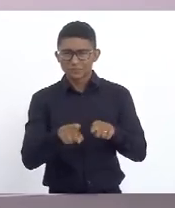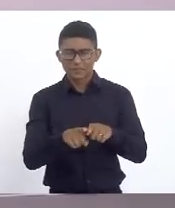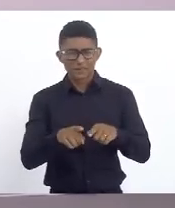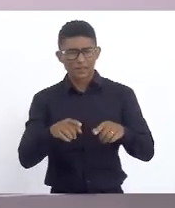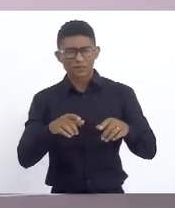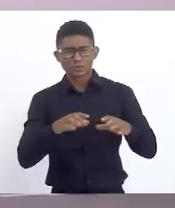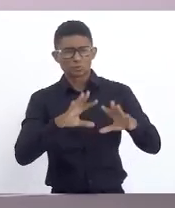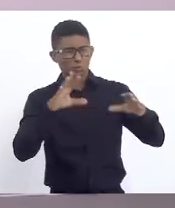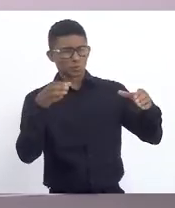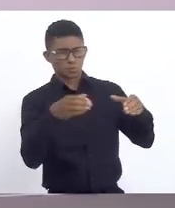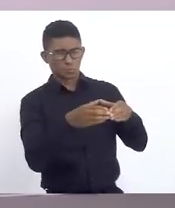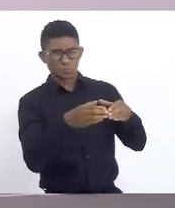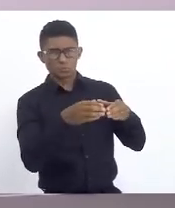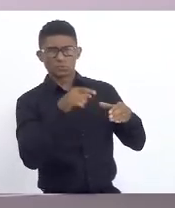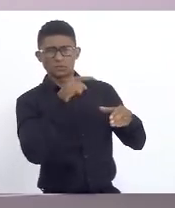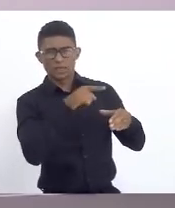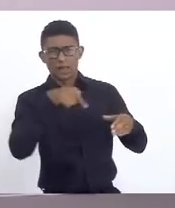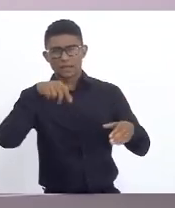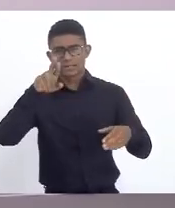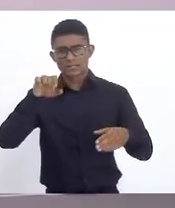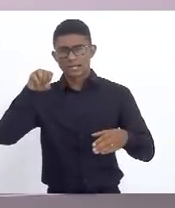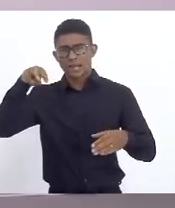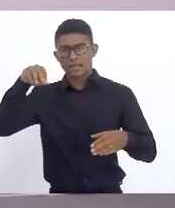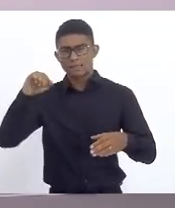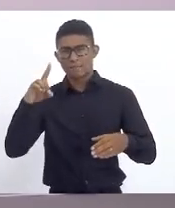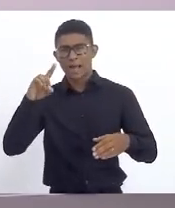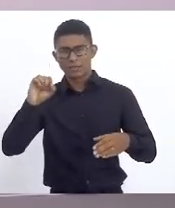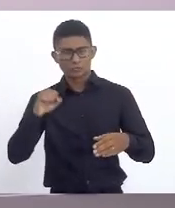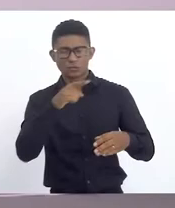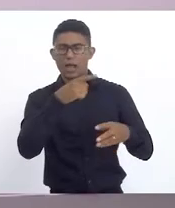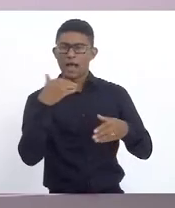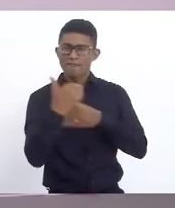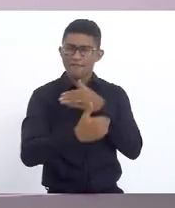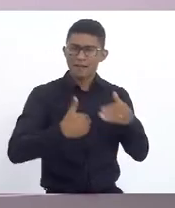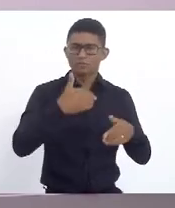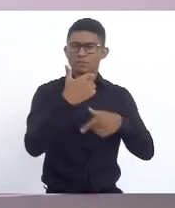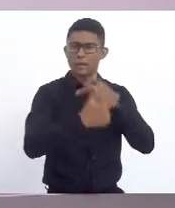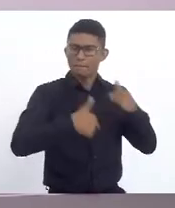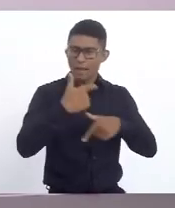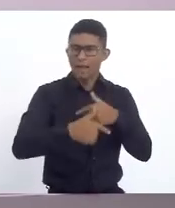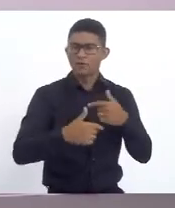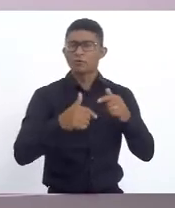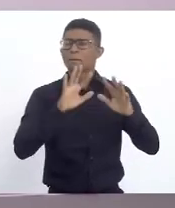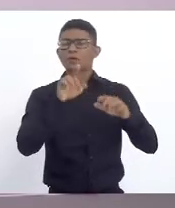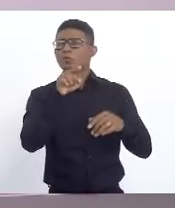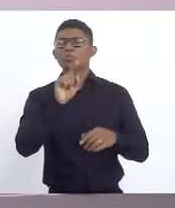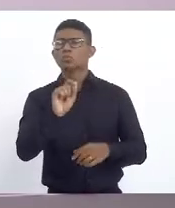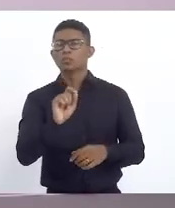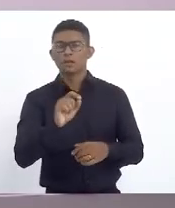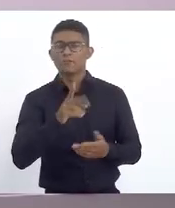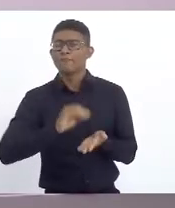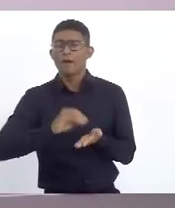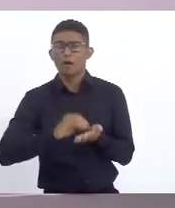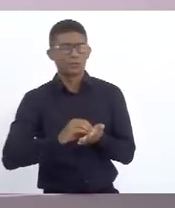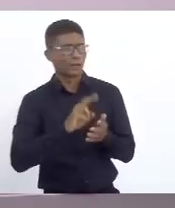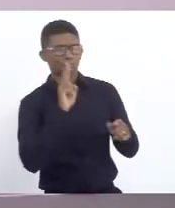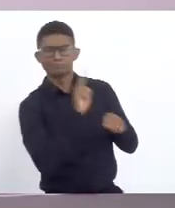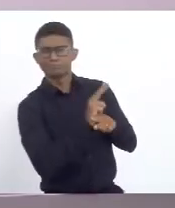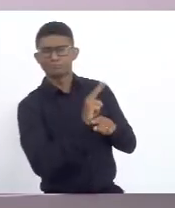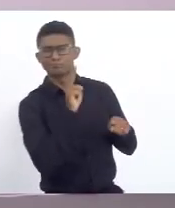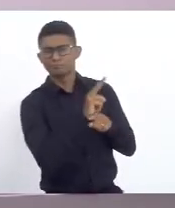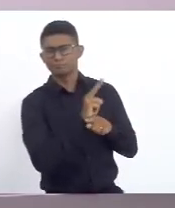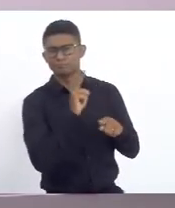avanço muito grande para a região de emprego, se eles estão fiscalizando a estação de